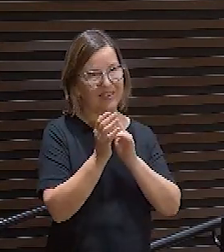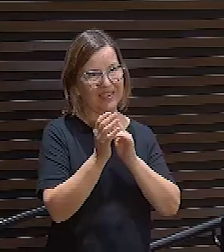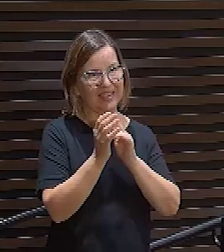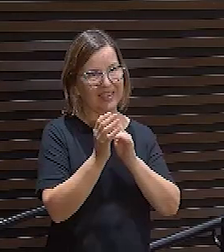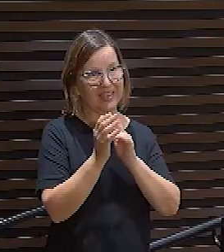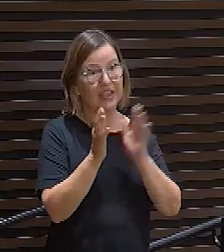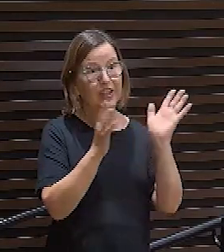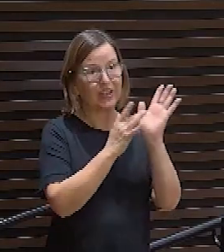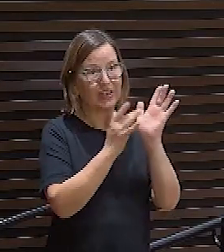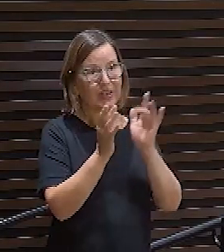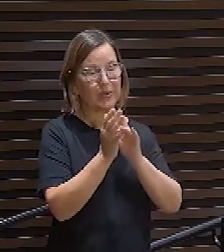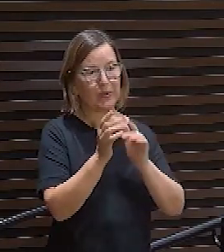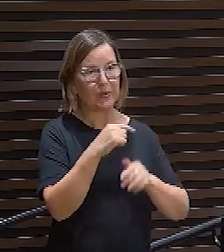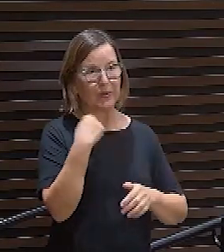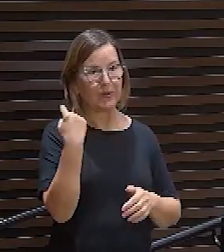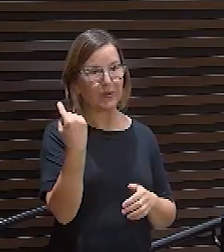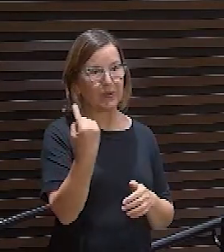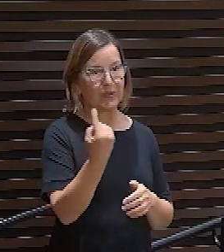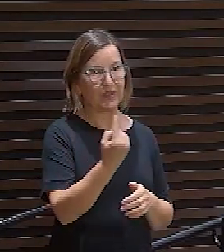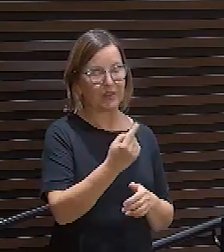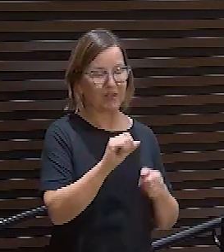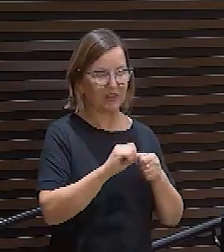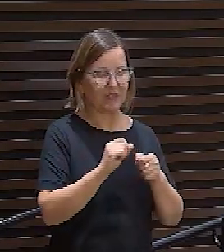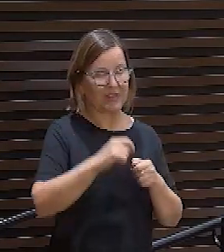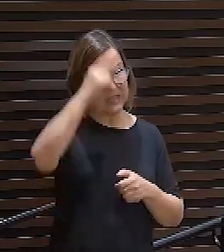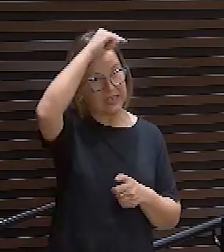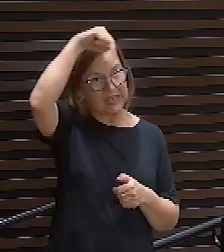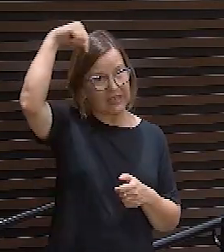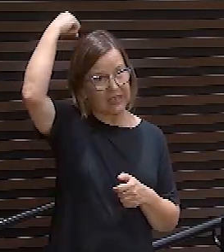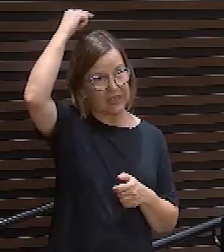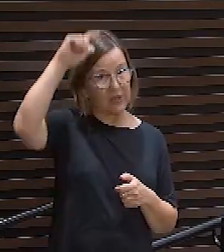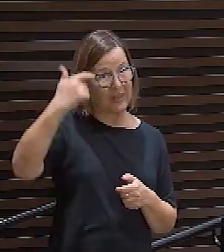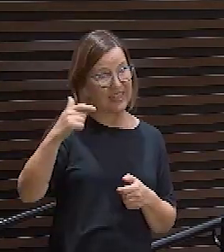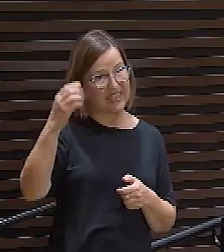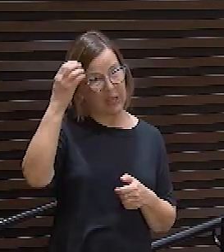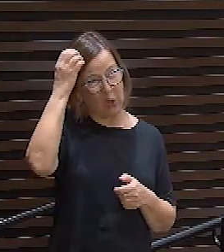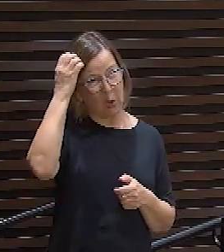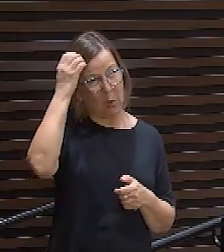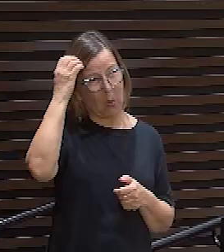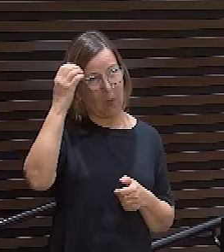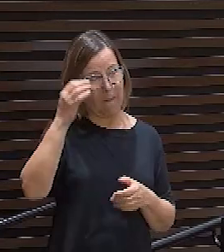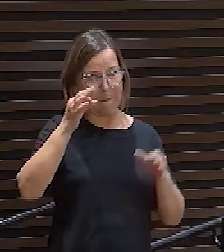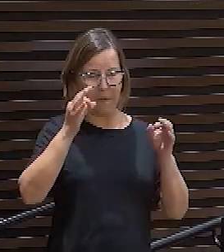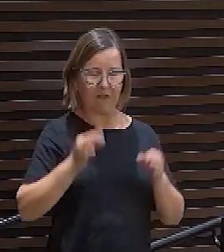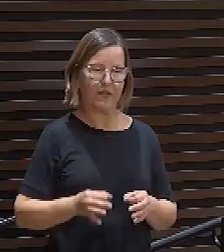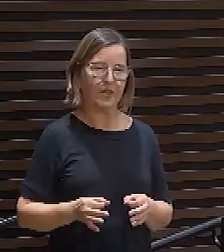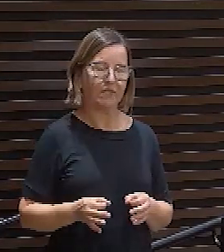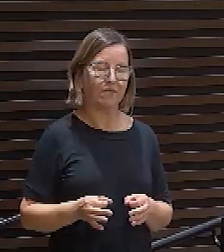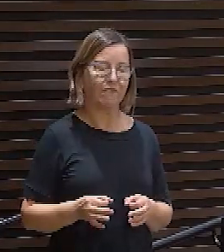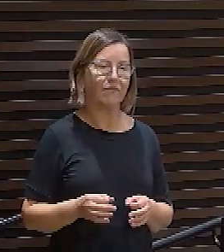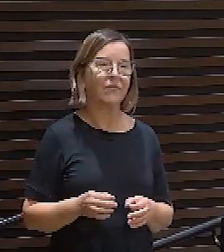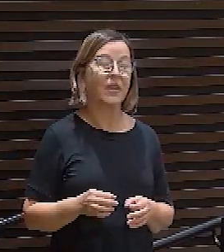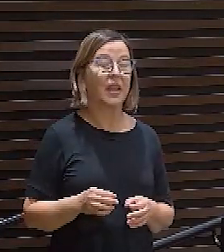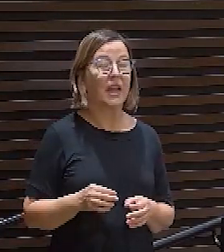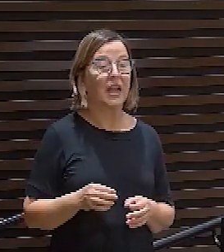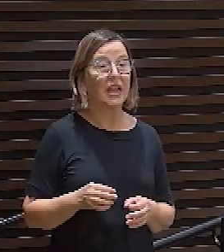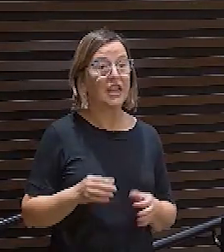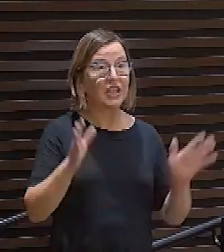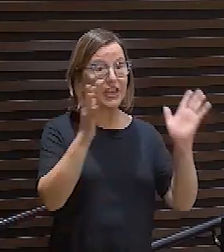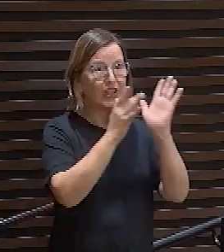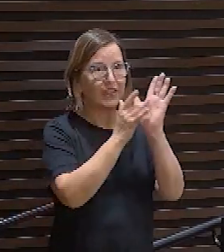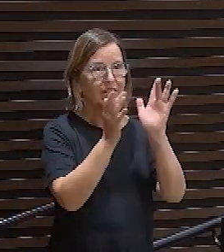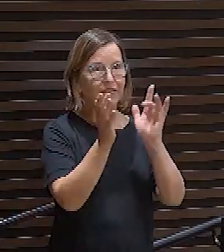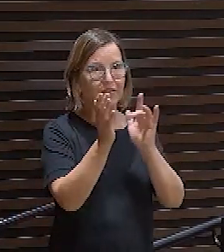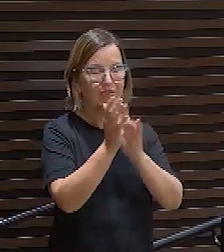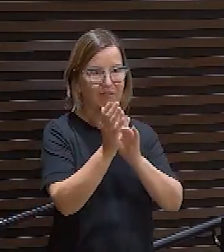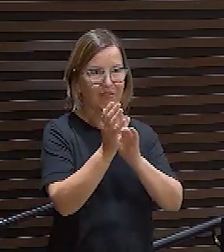santo, inculpável e irrepreensível. Como será que ele chega? Ele vai chegar diante de Deus falando assim, ó, Pai, eu vim aqui representar